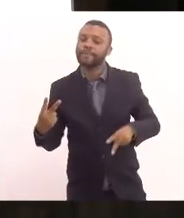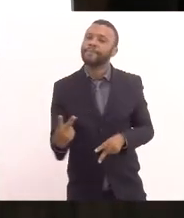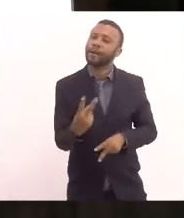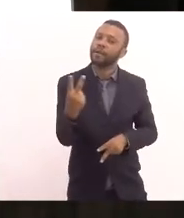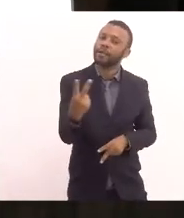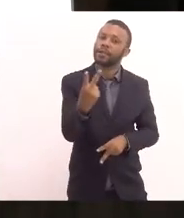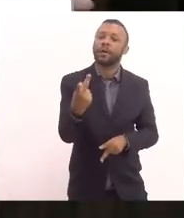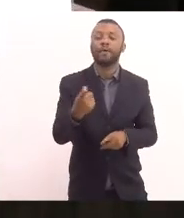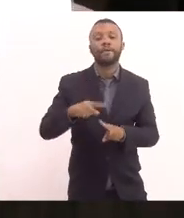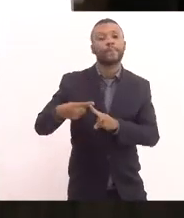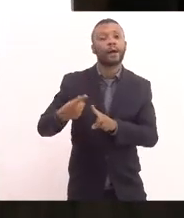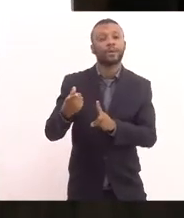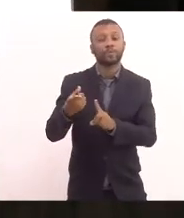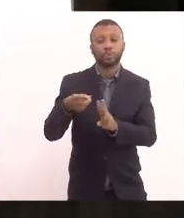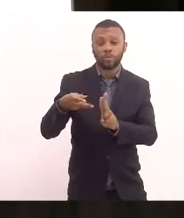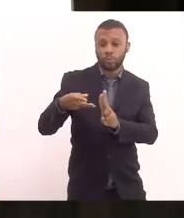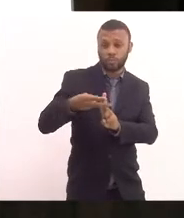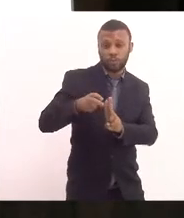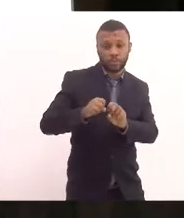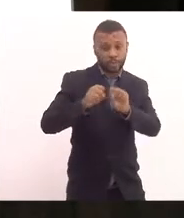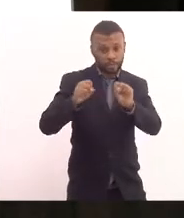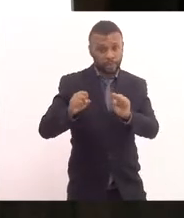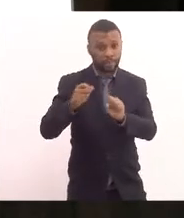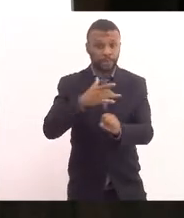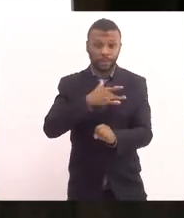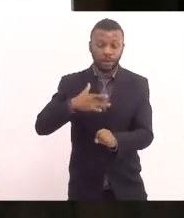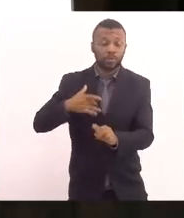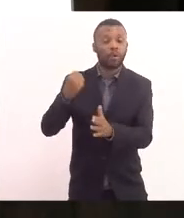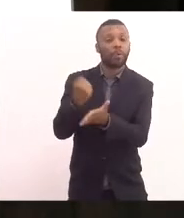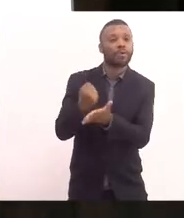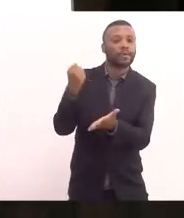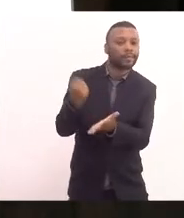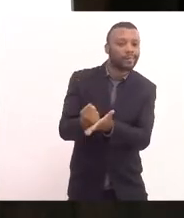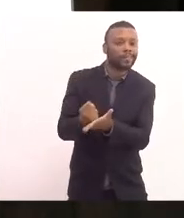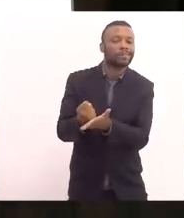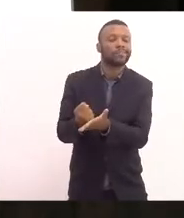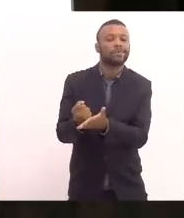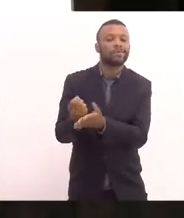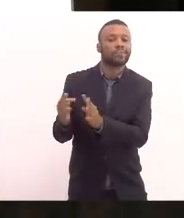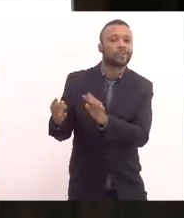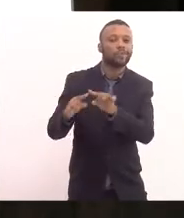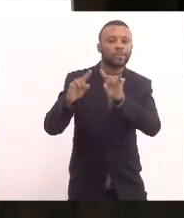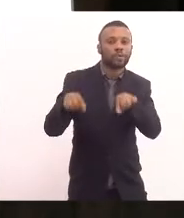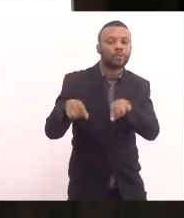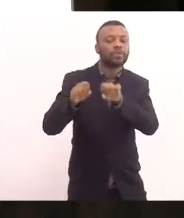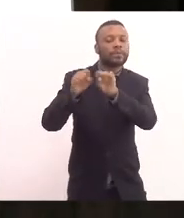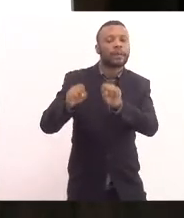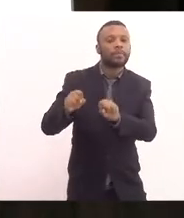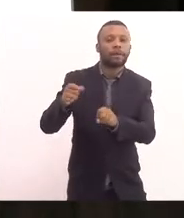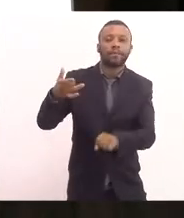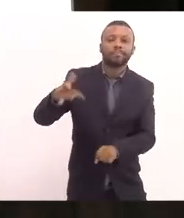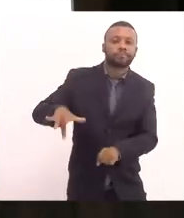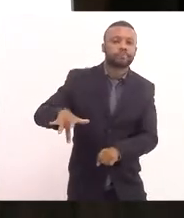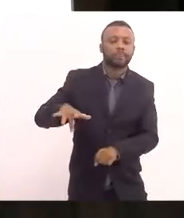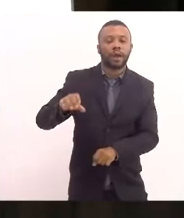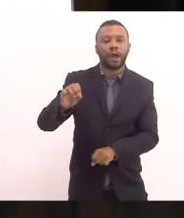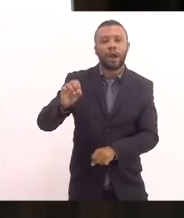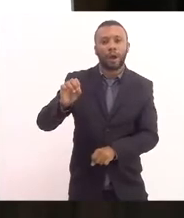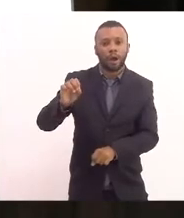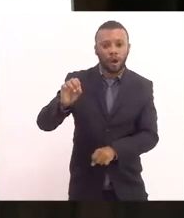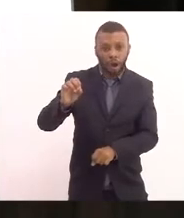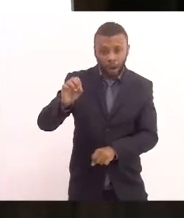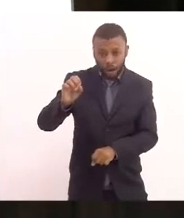saúde que está aí contratando todo mundo através de um sistema precário que são as organizações